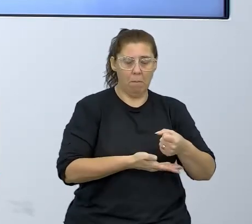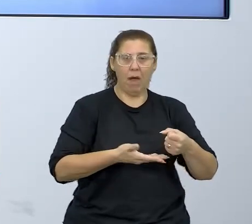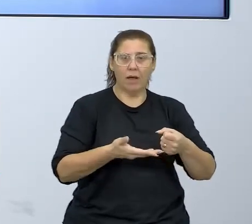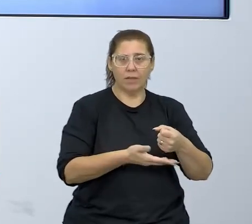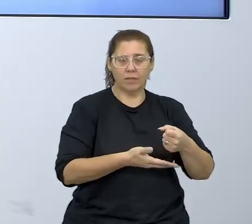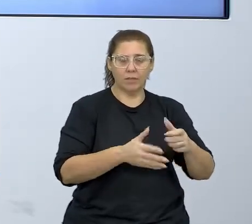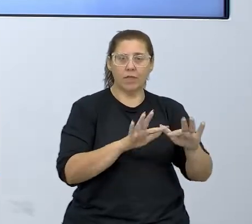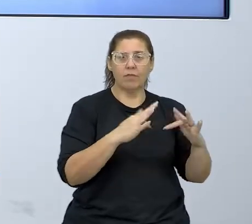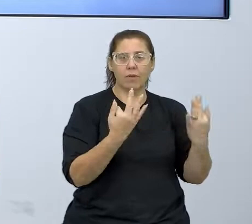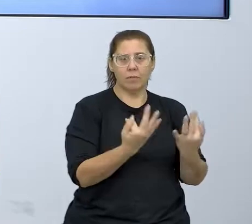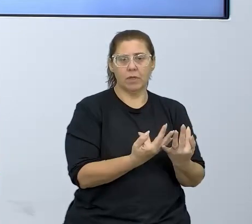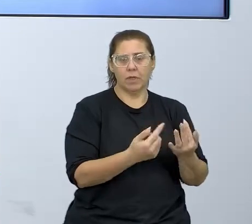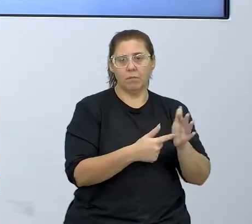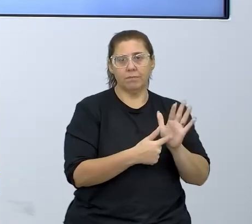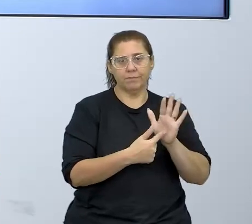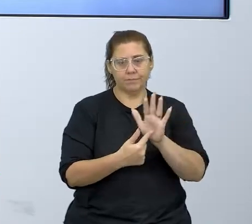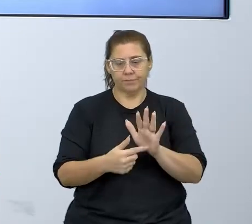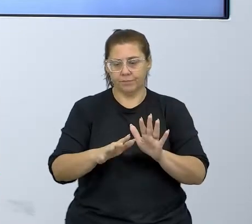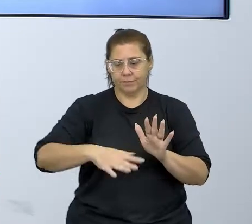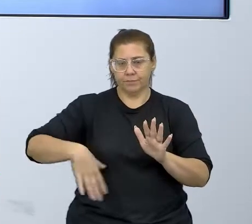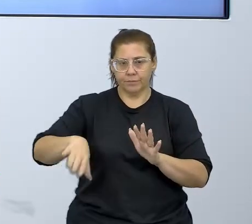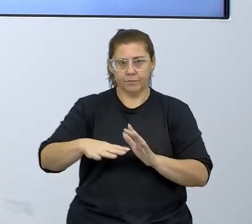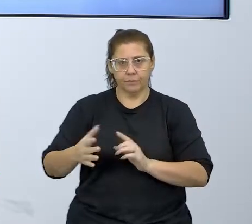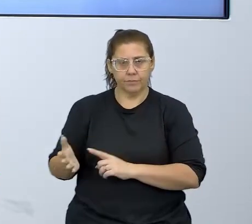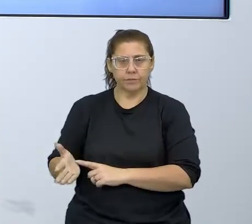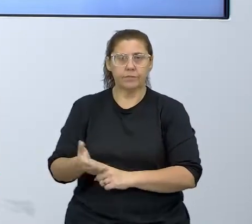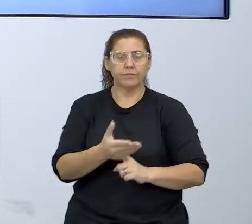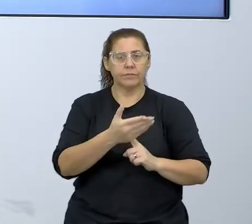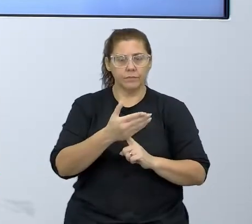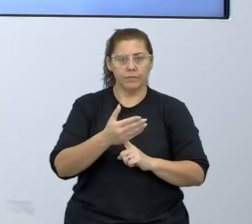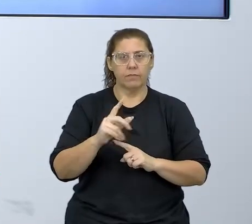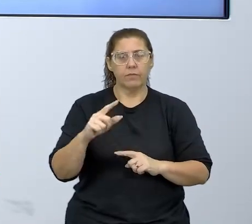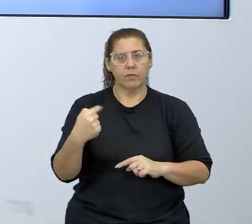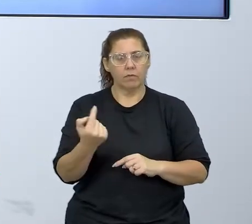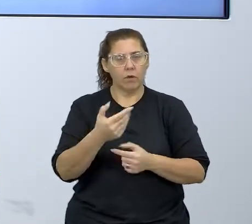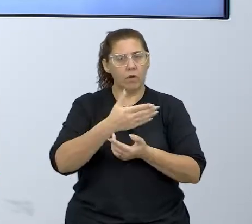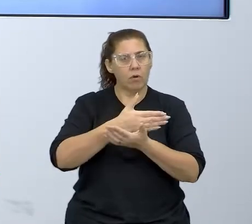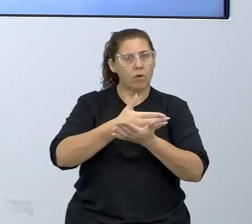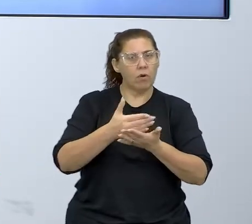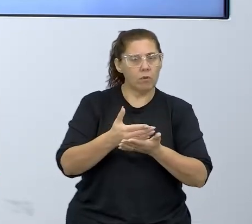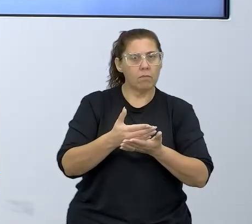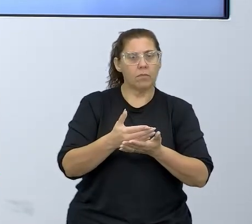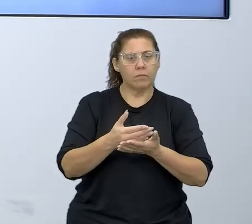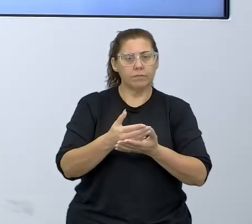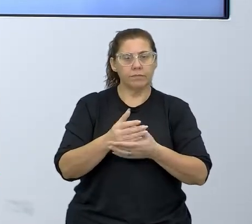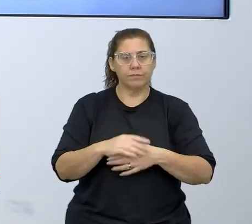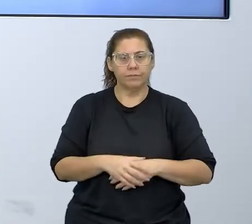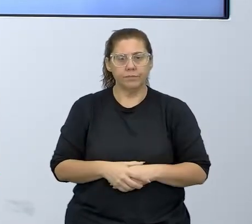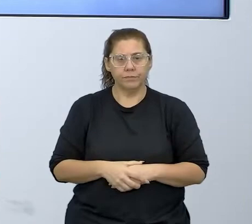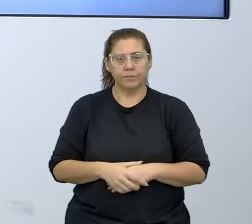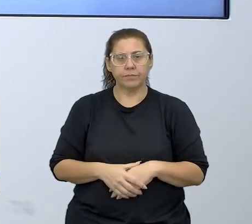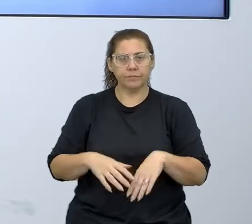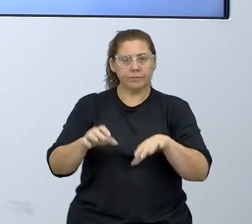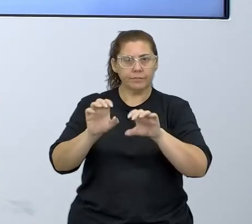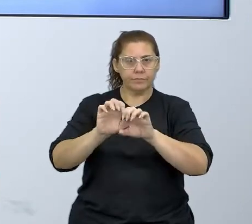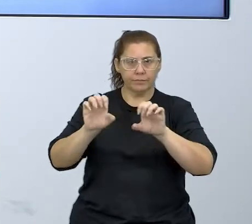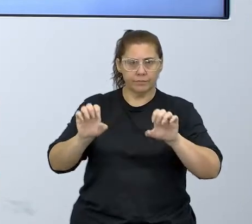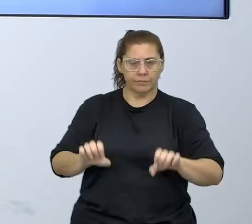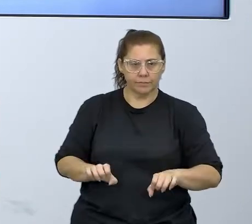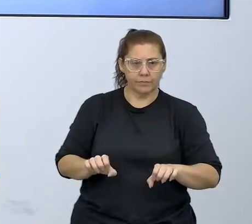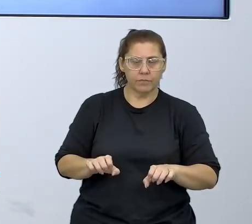família, trazer para esse processo tecnológico de mercado e a gente vai começar a se estruturar